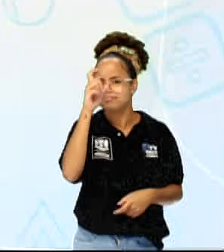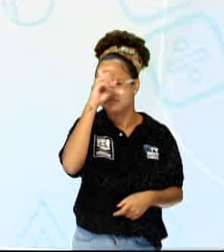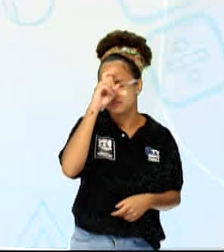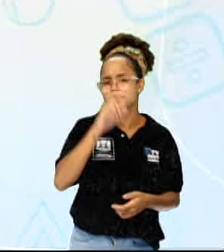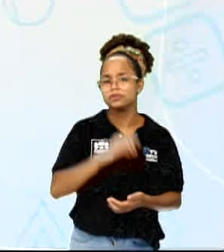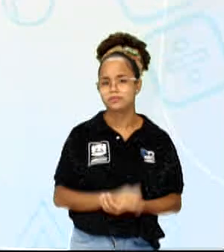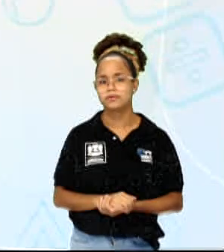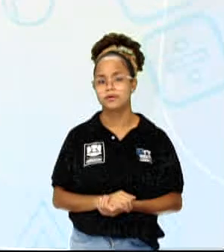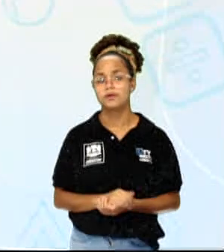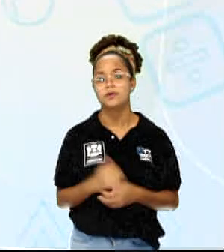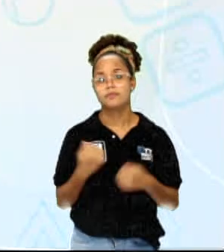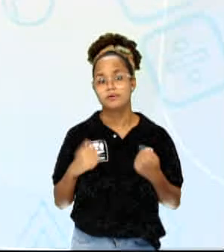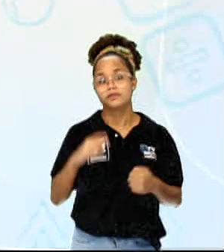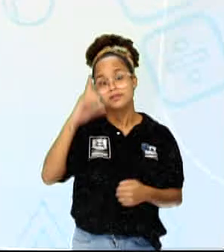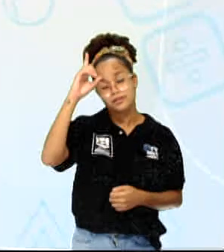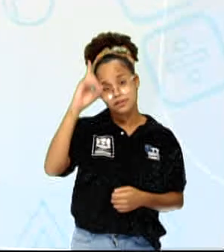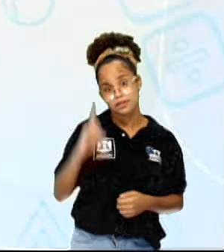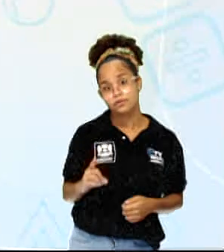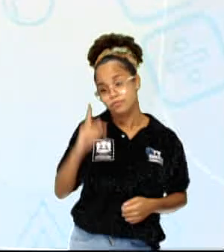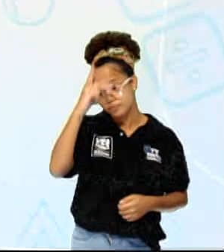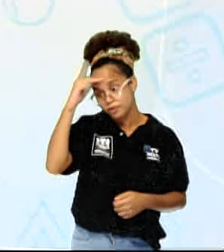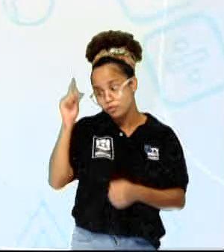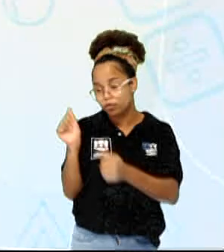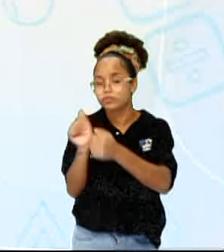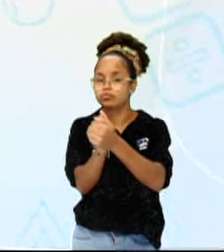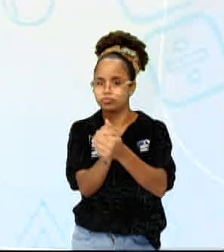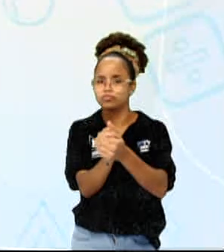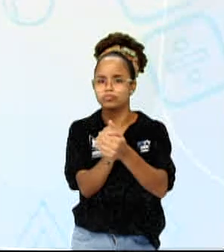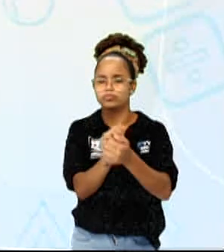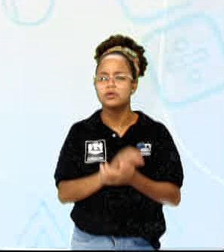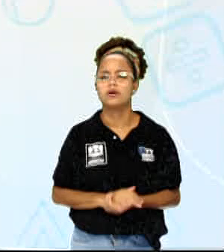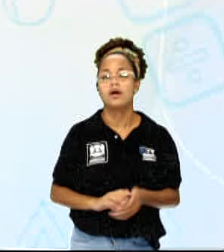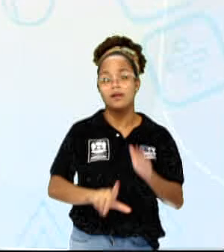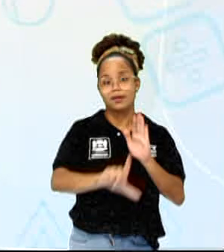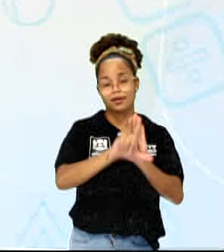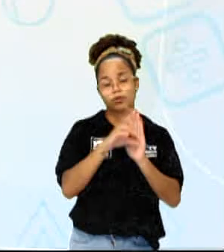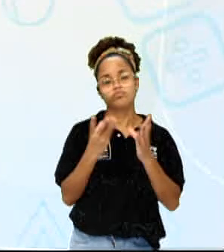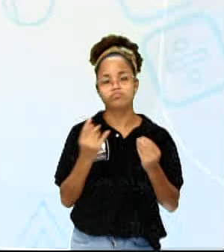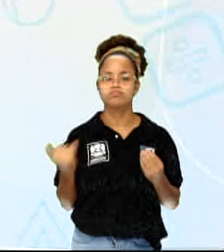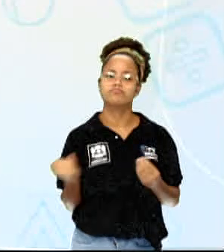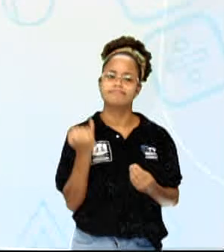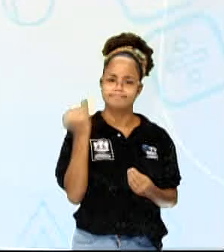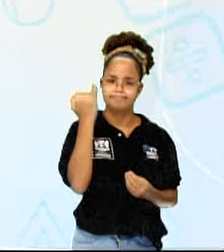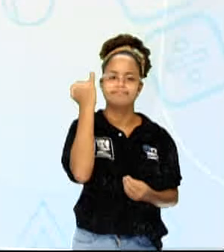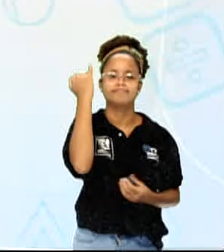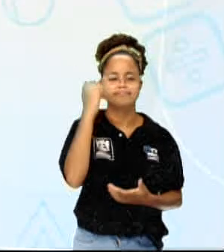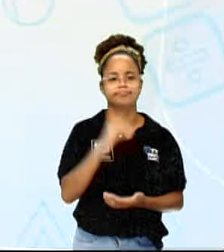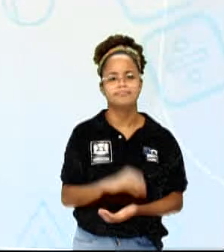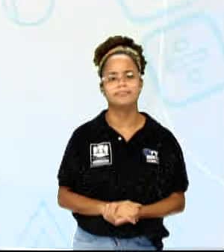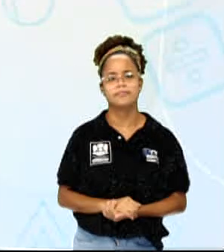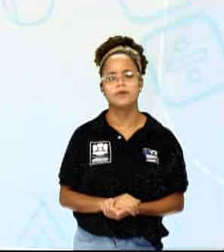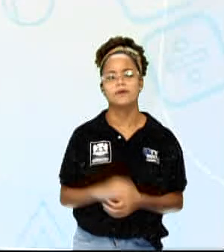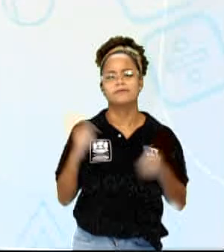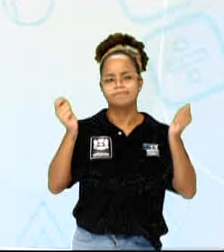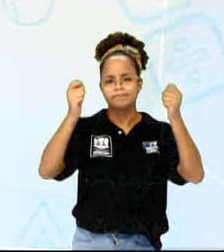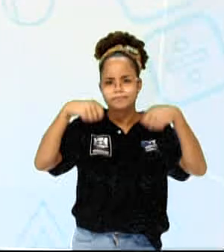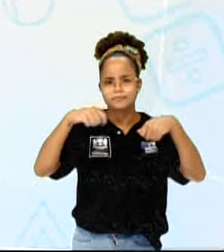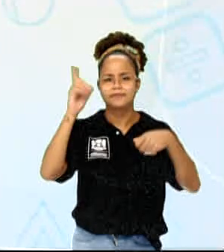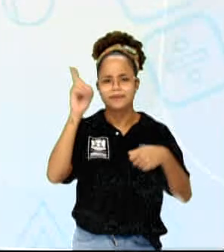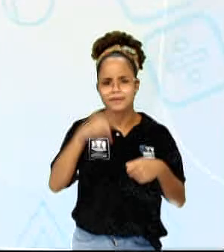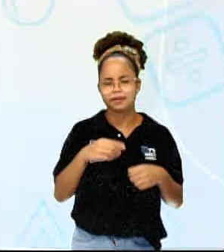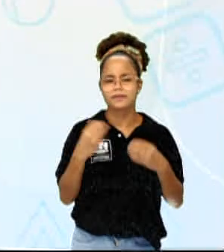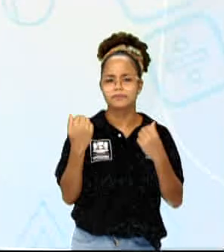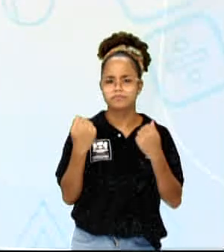ele tem direito a um acompanhante. Então, são leis que são importantes, né, e que devem ser sempre levadas